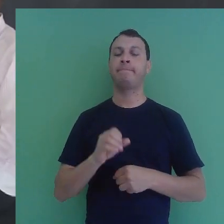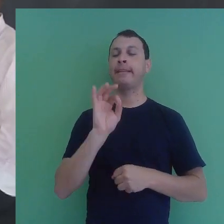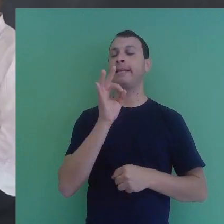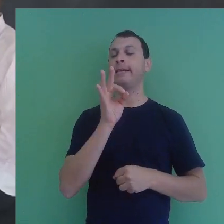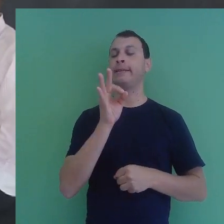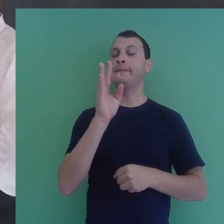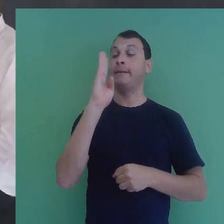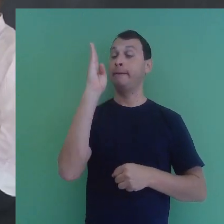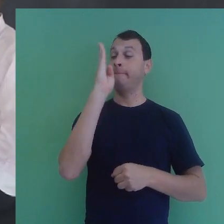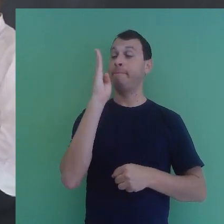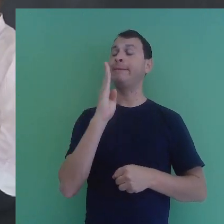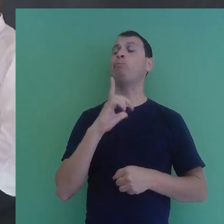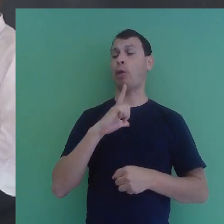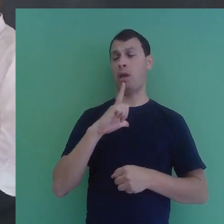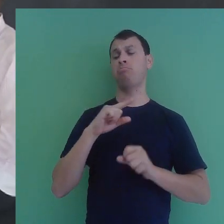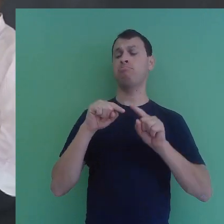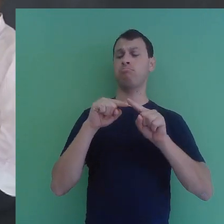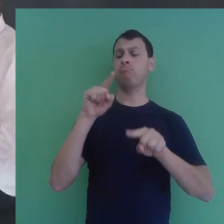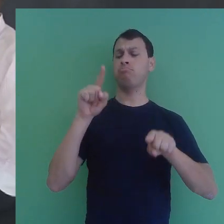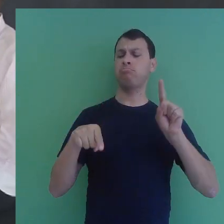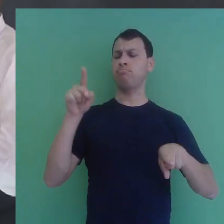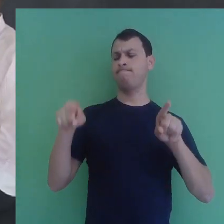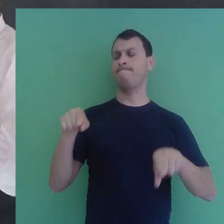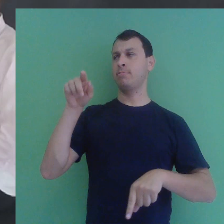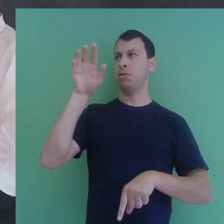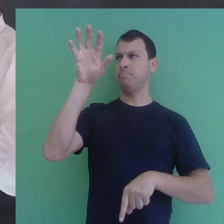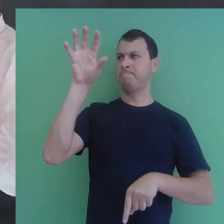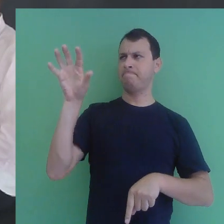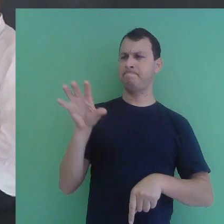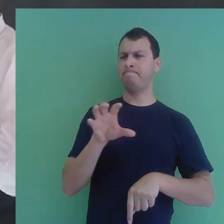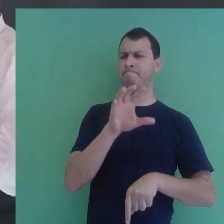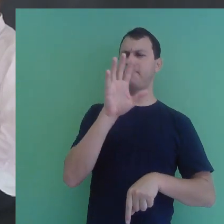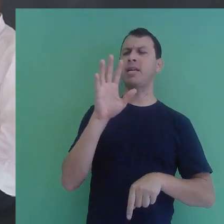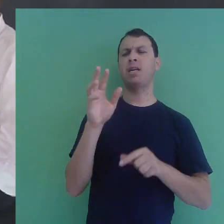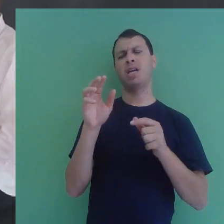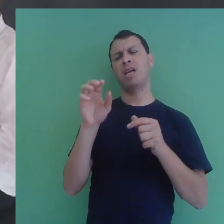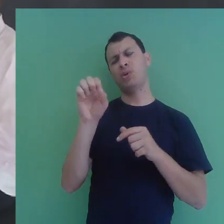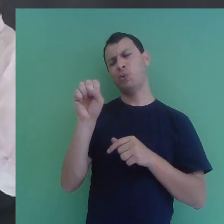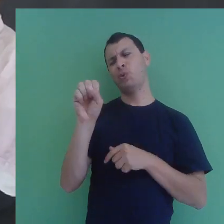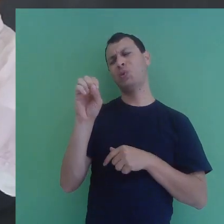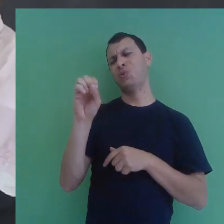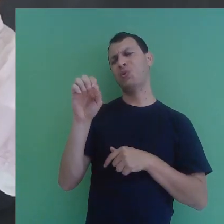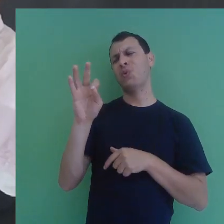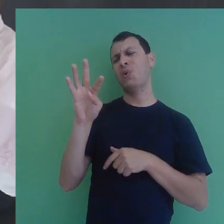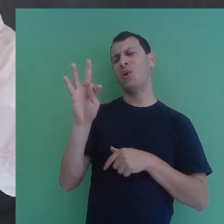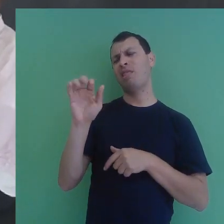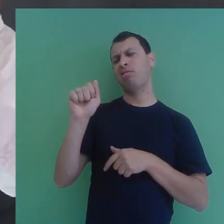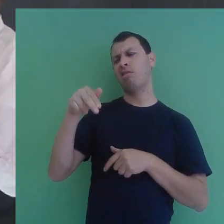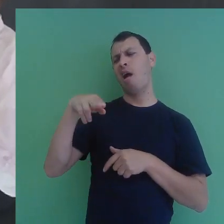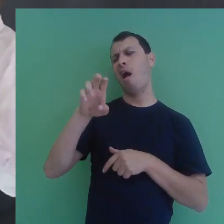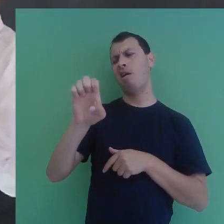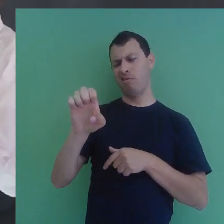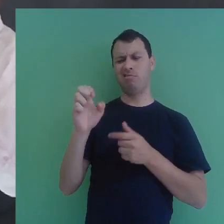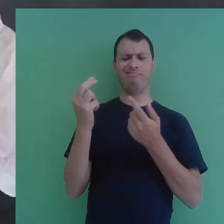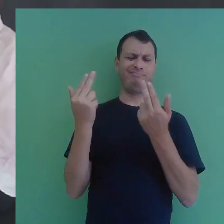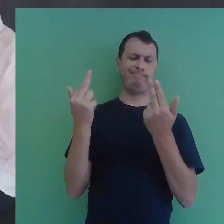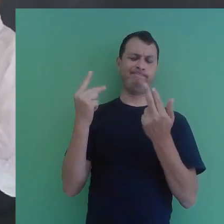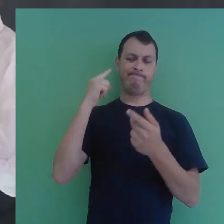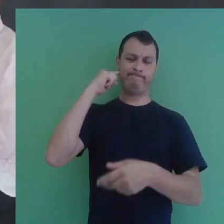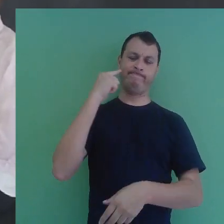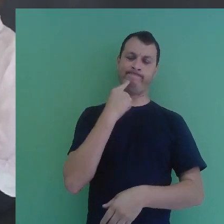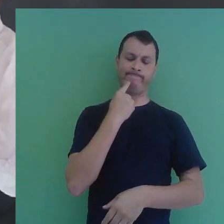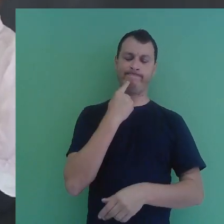inteiro há variações de sinais, há um sotaque, por assim dizer, né, entre os surdos.